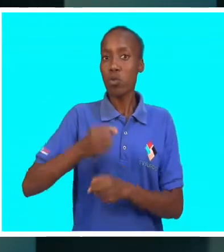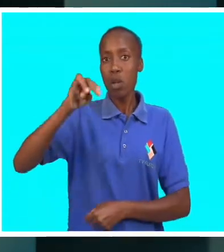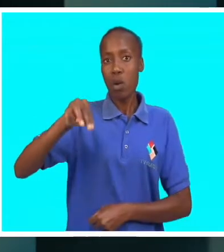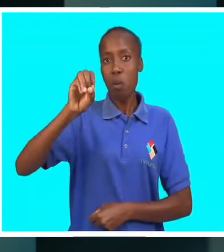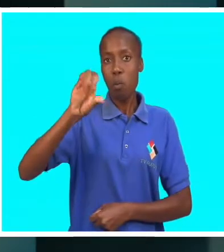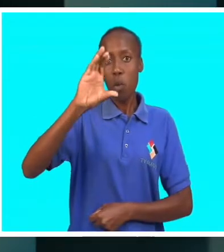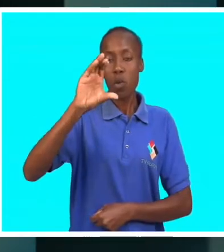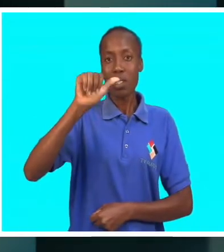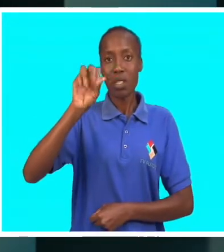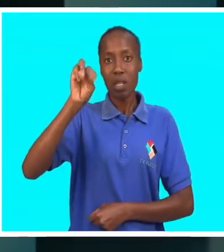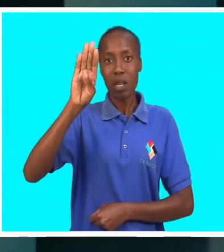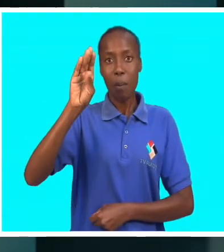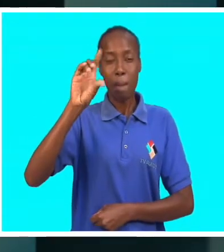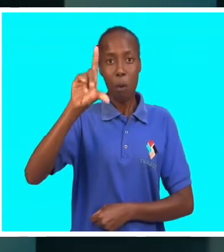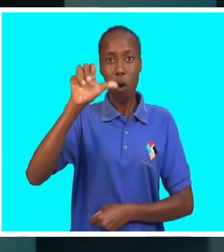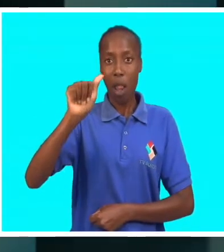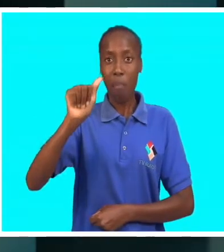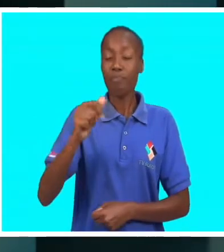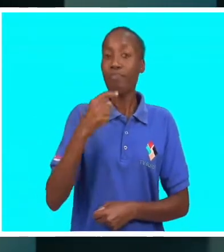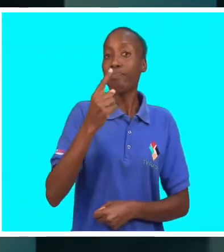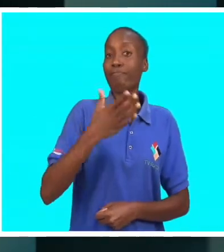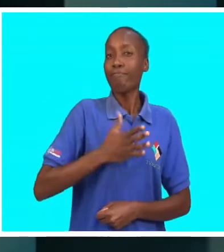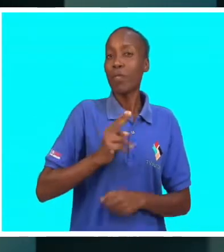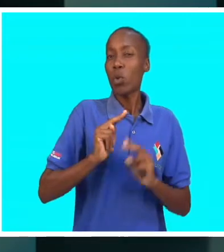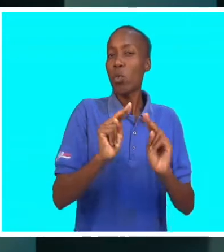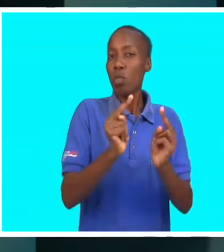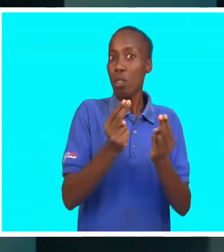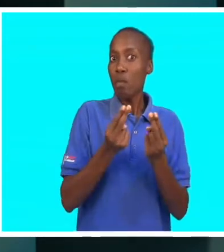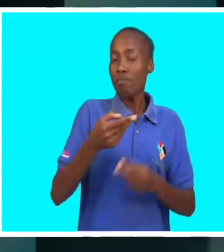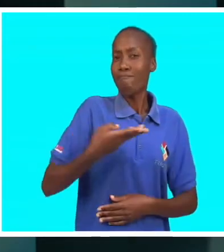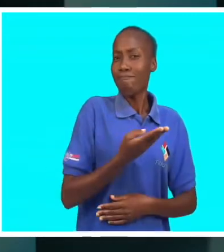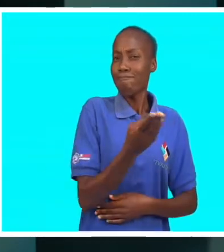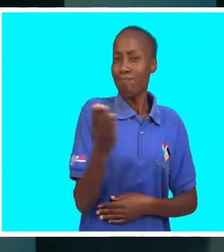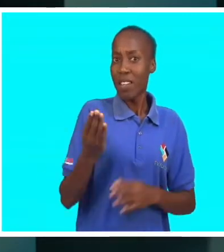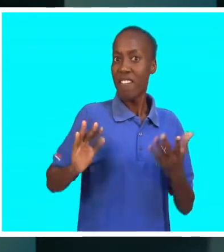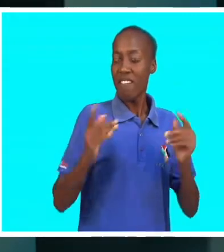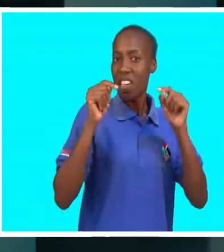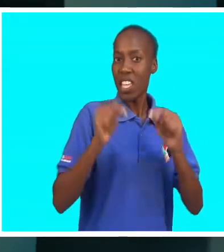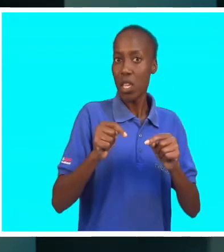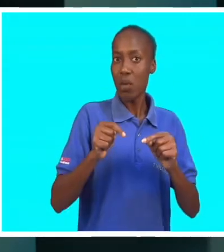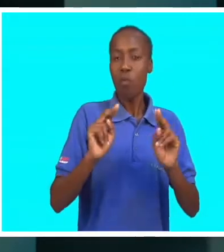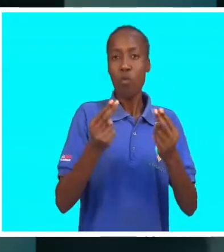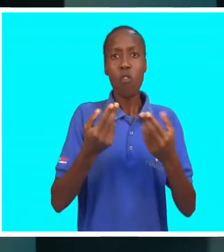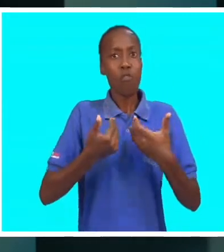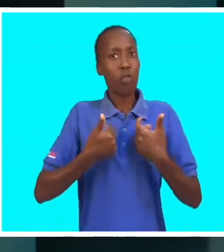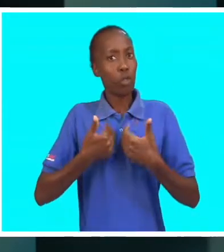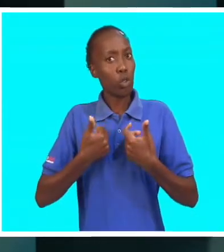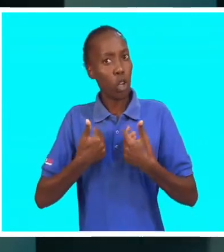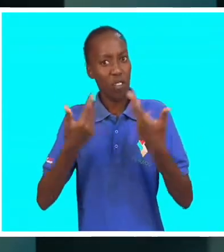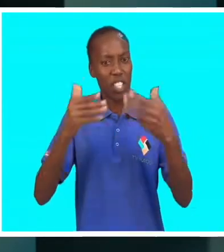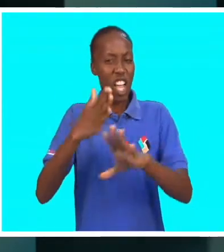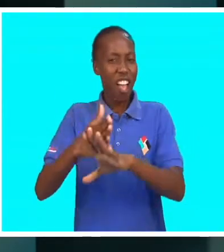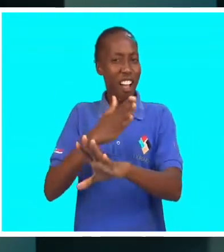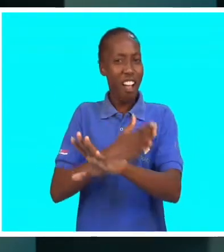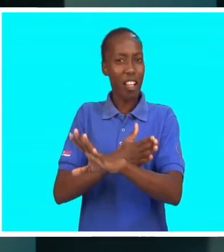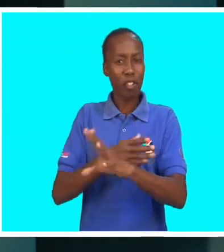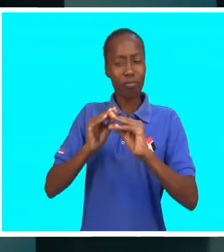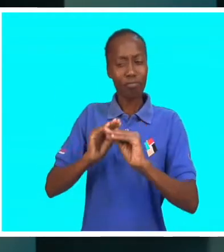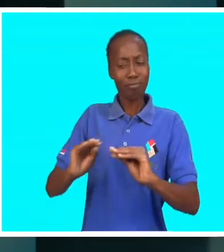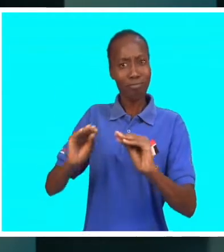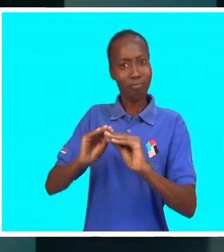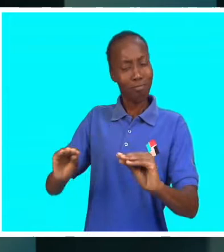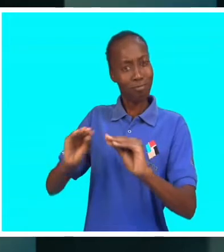próximo ano. E para tal, estamos a apostar mais no uso dos jogadores nativos, digamos, jogadores que formamos